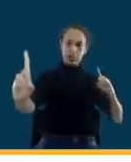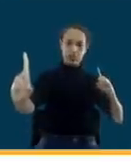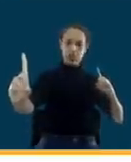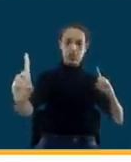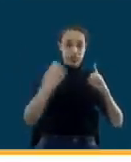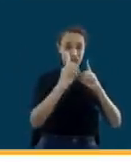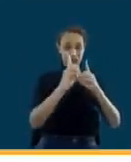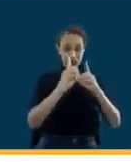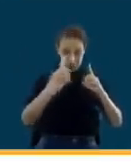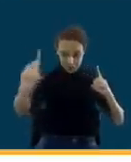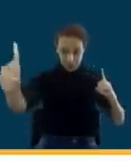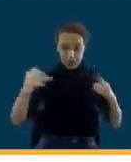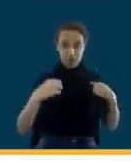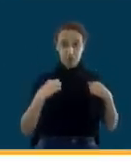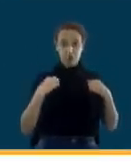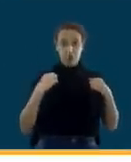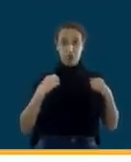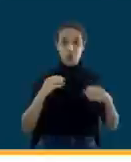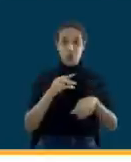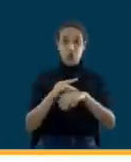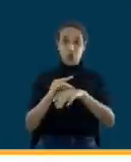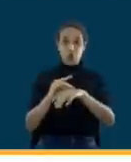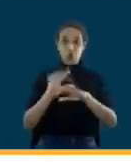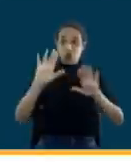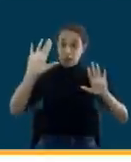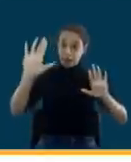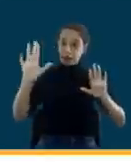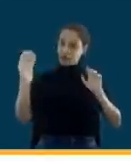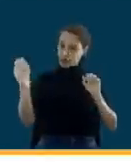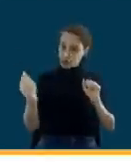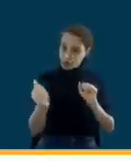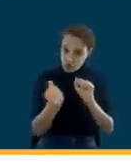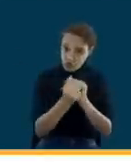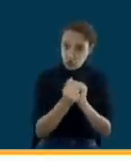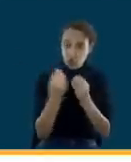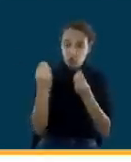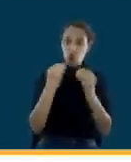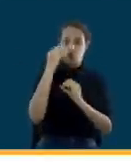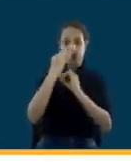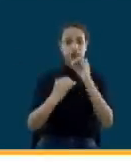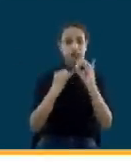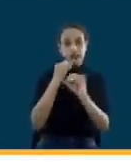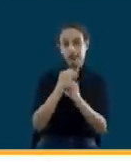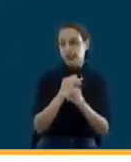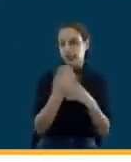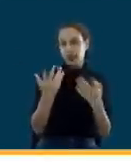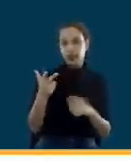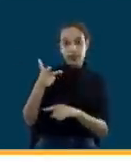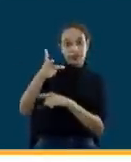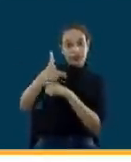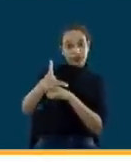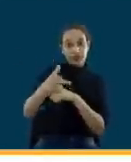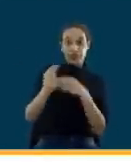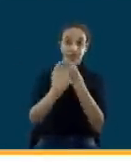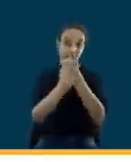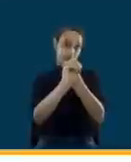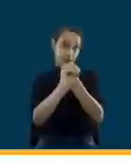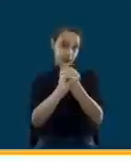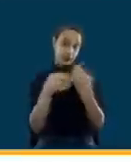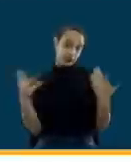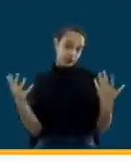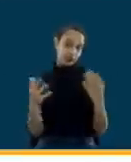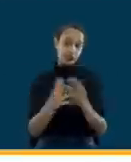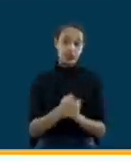físico que está acontecendo, né? E aí, nessas formas de, de maravilhamento,